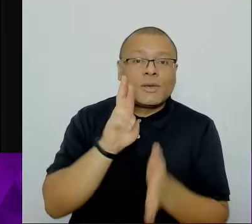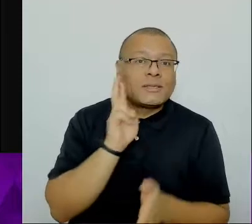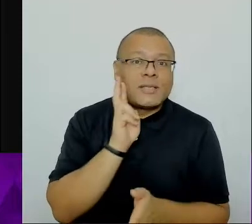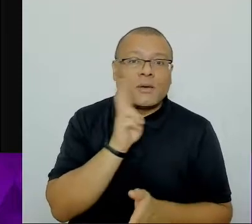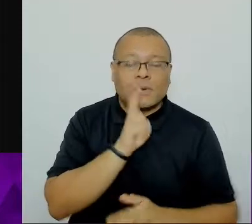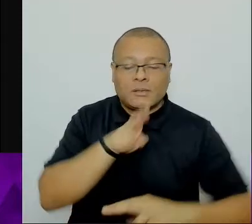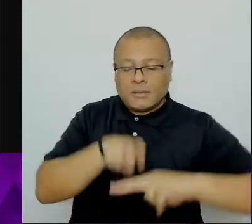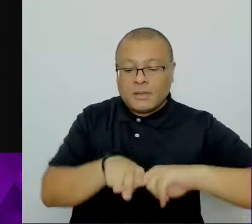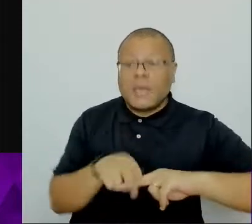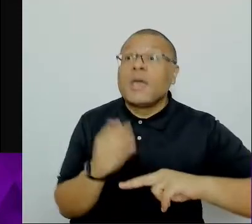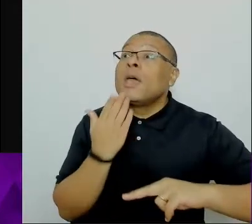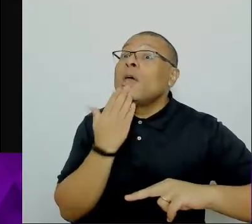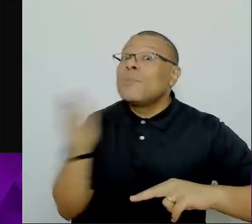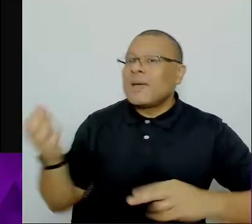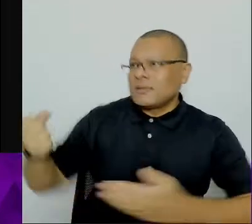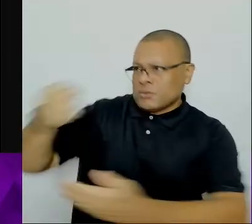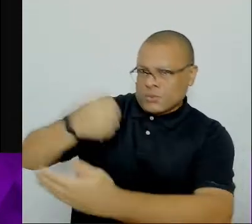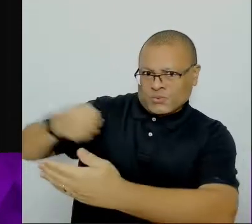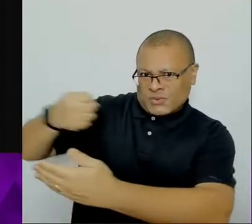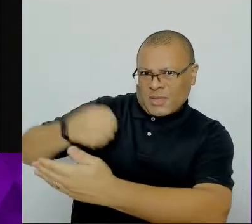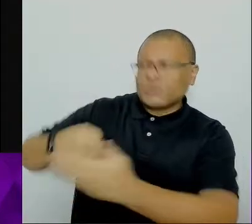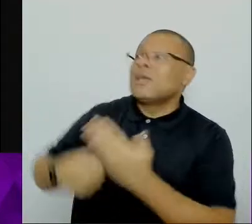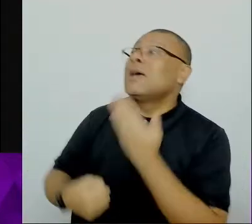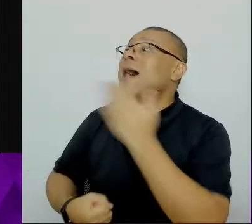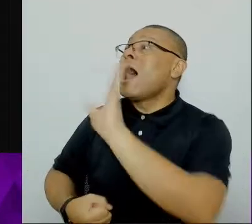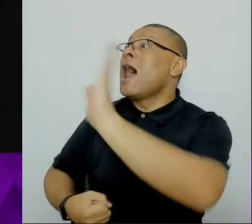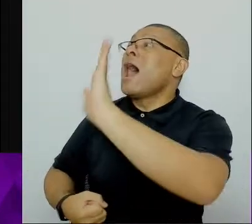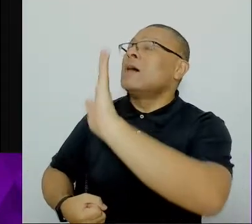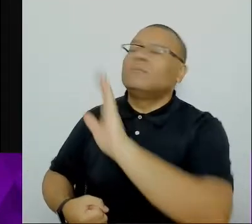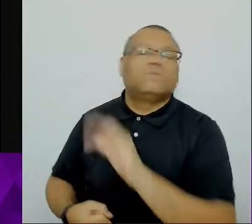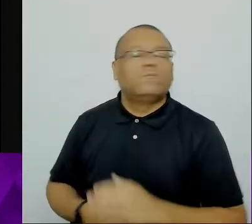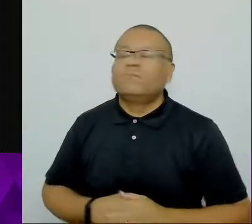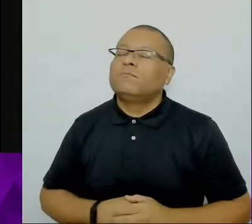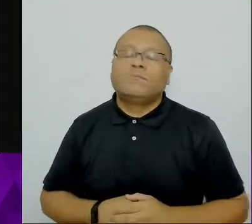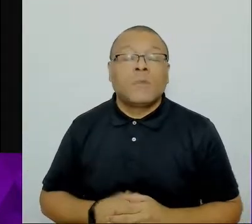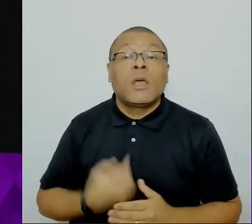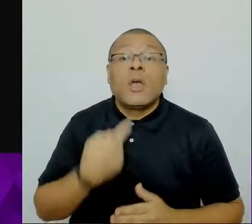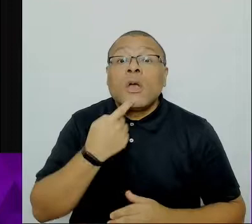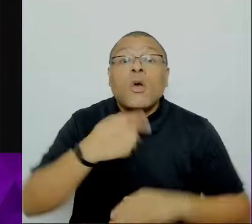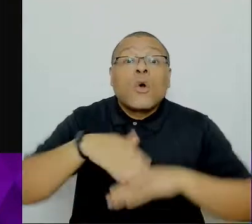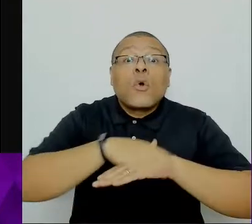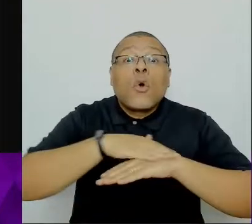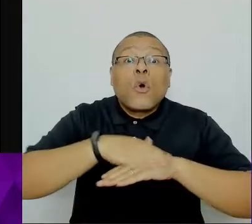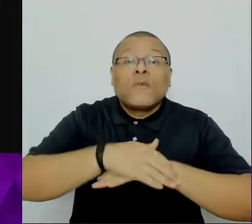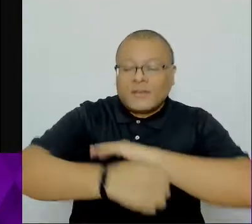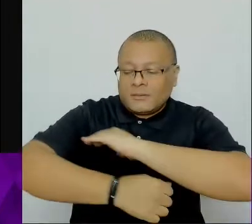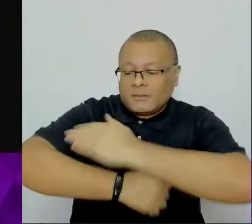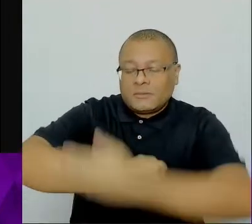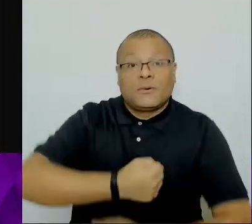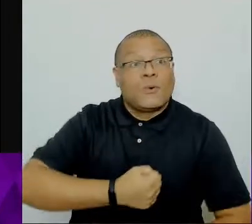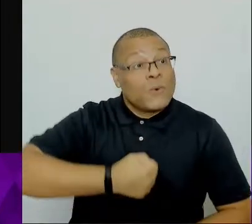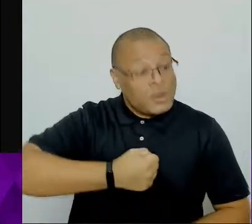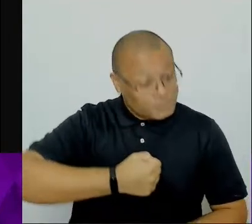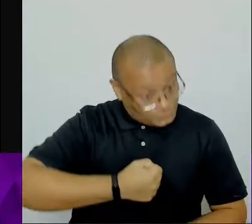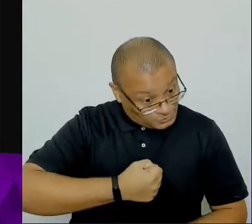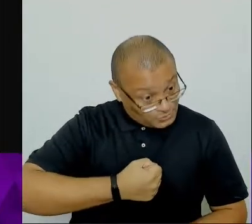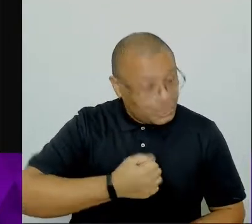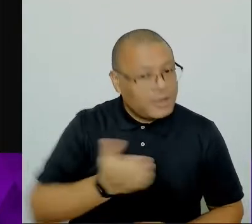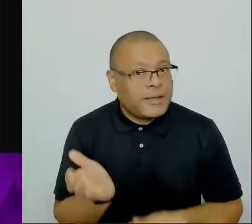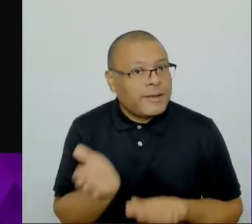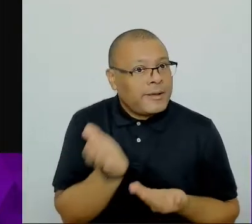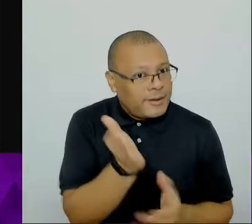não vou diretamente na cozinha para poder fazer esse pedido, né? Eu falo com um garçom, o garçom me traz